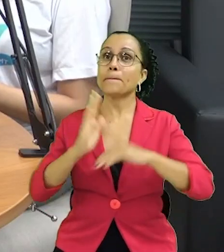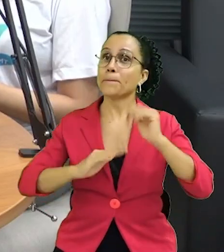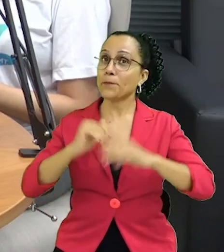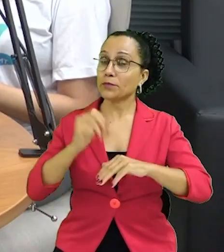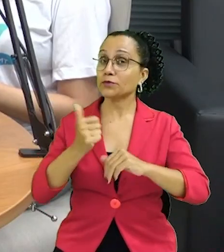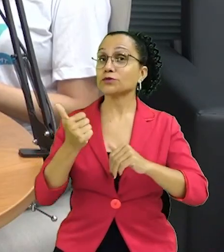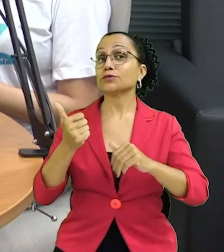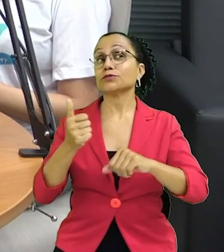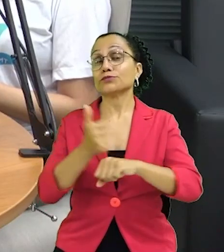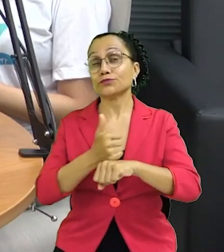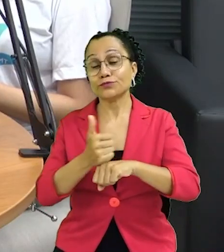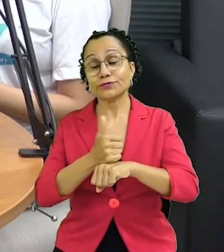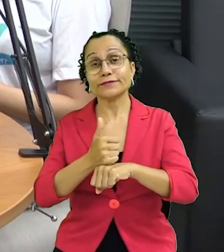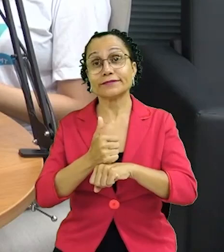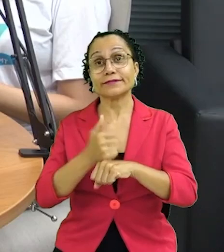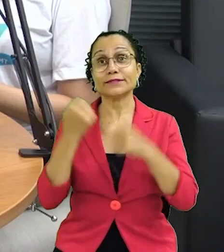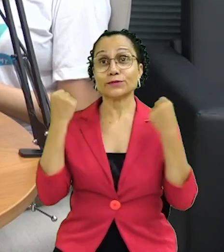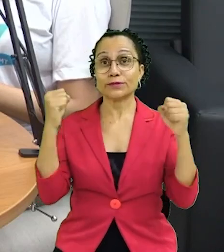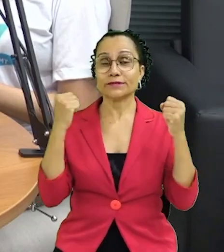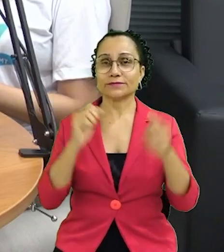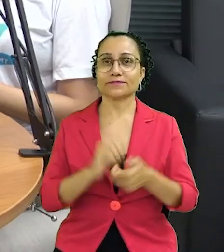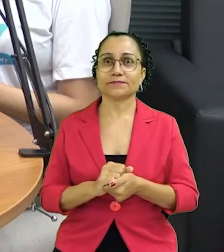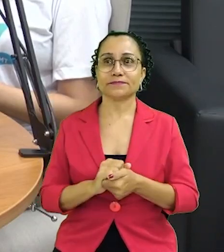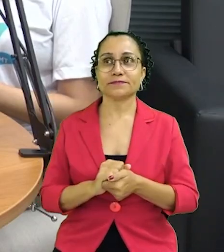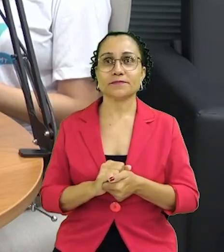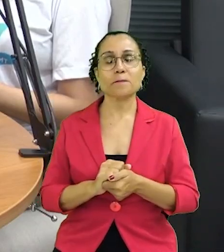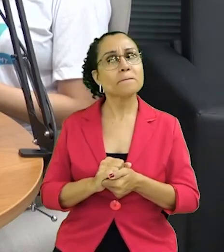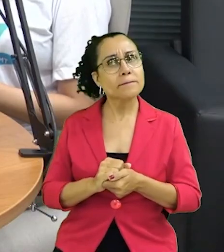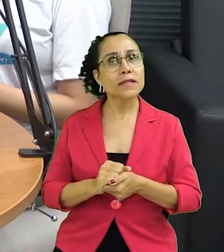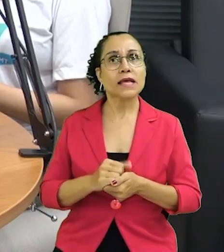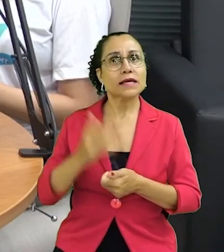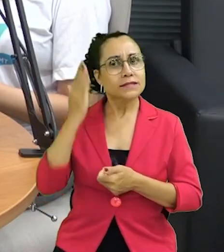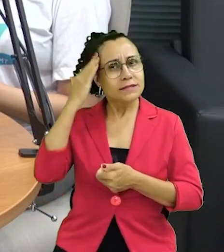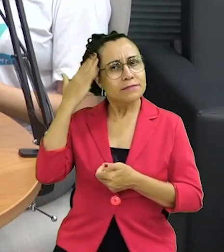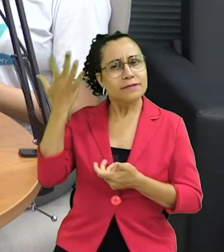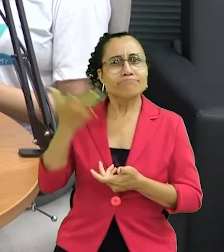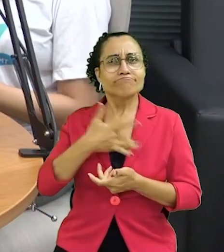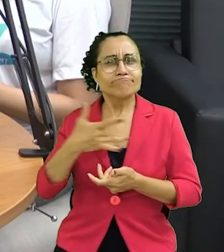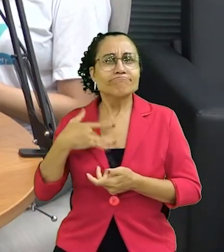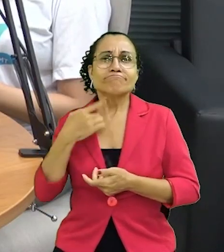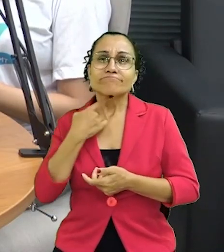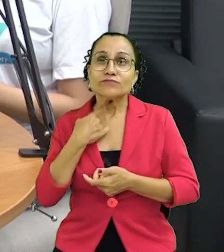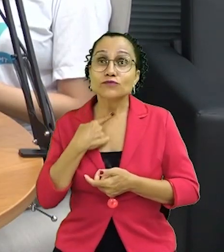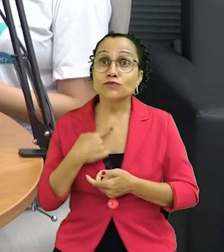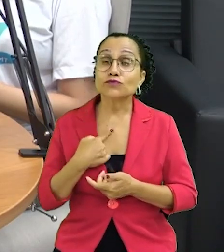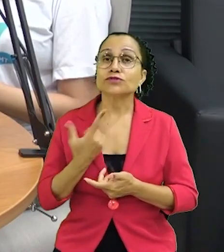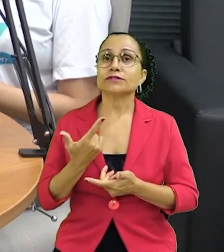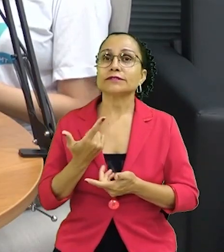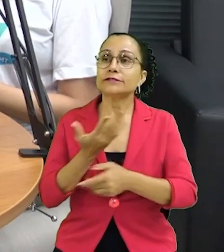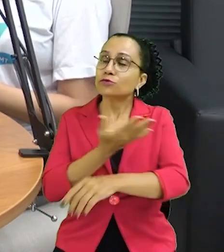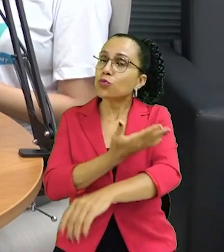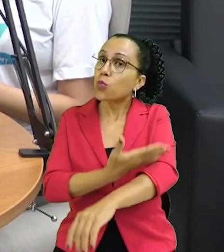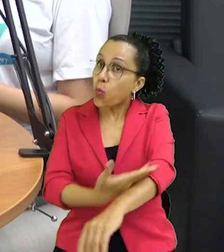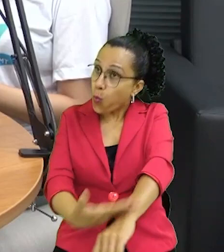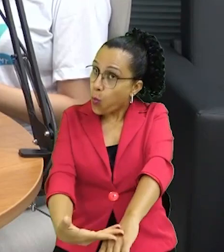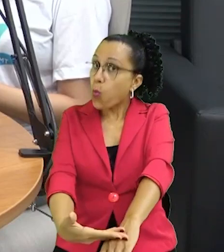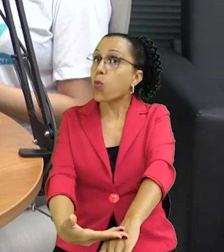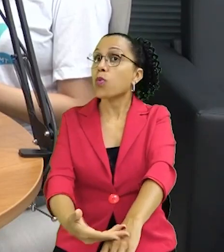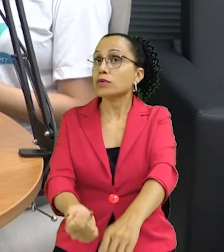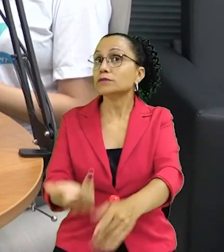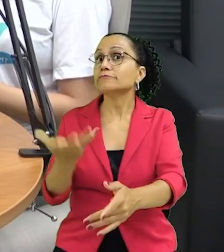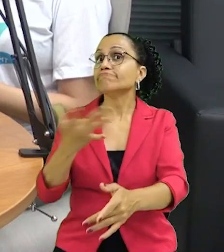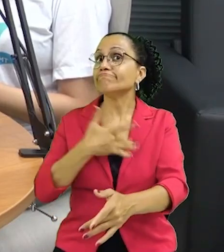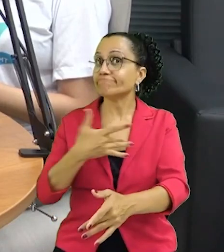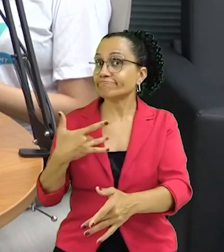física. Fabi, nós sabemos que o desejo de cuidar da saúde através de hábitos